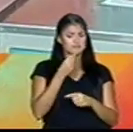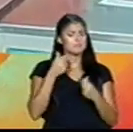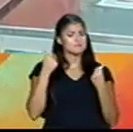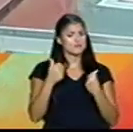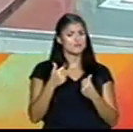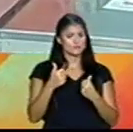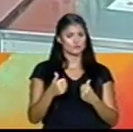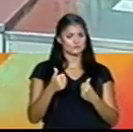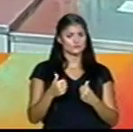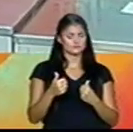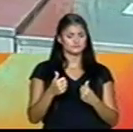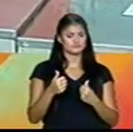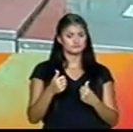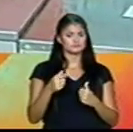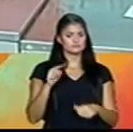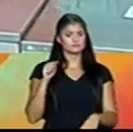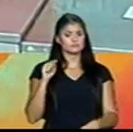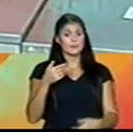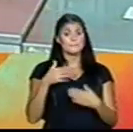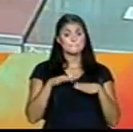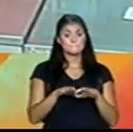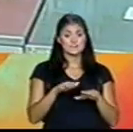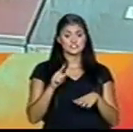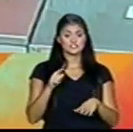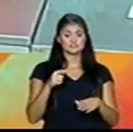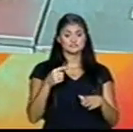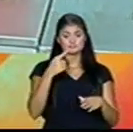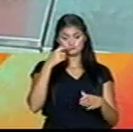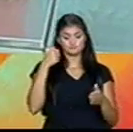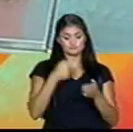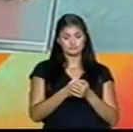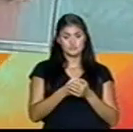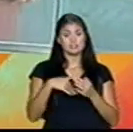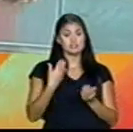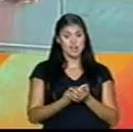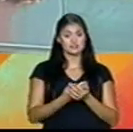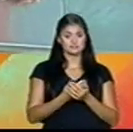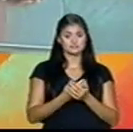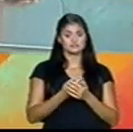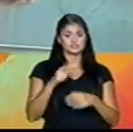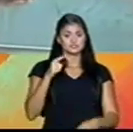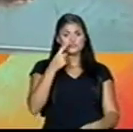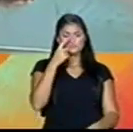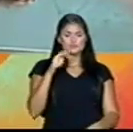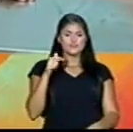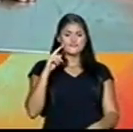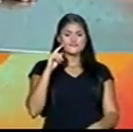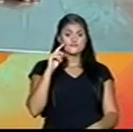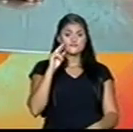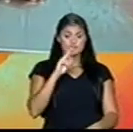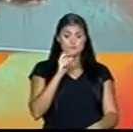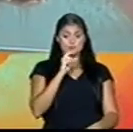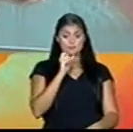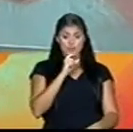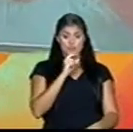são desensabidas nem nada, mas que saciam completamente. E uma pessoa começa a ver que é possível comer